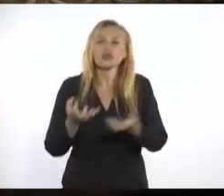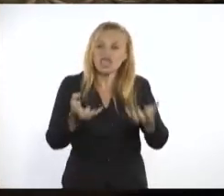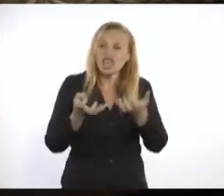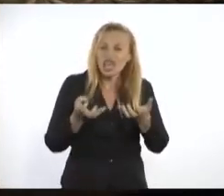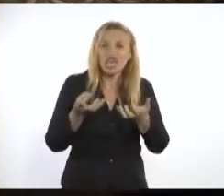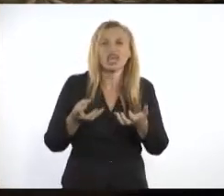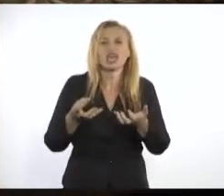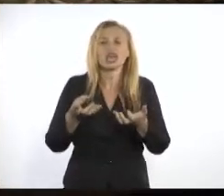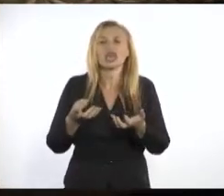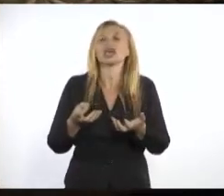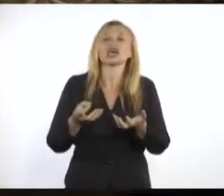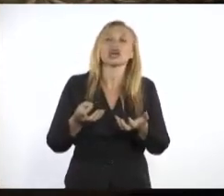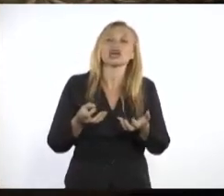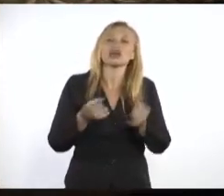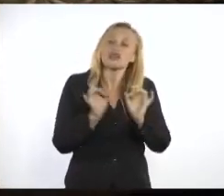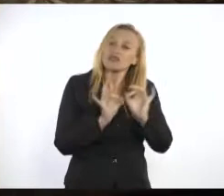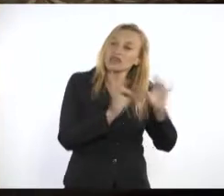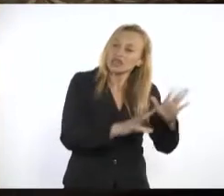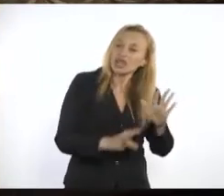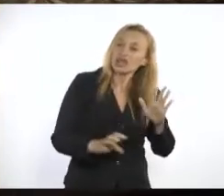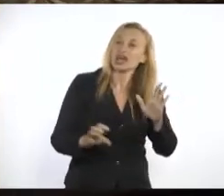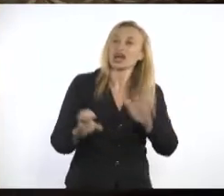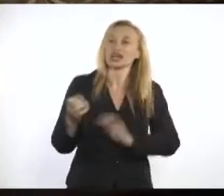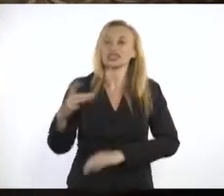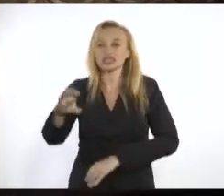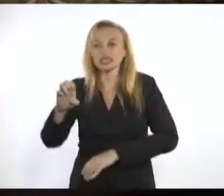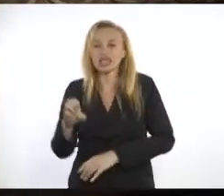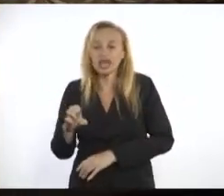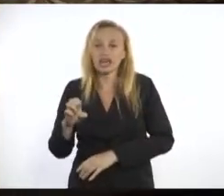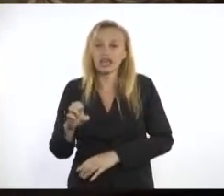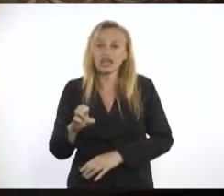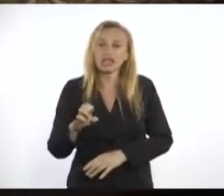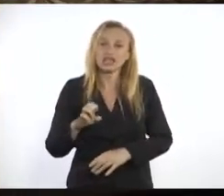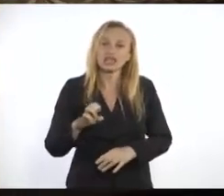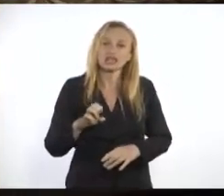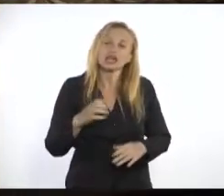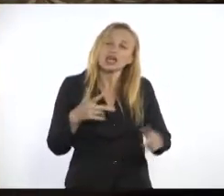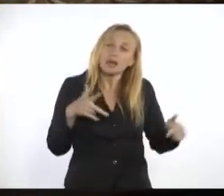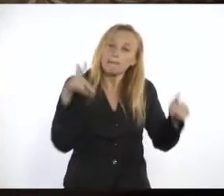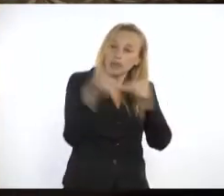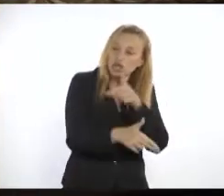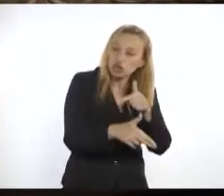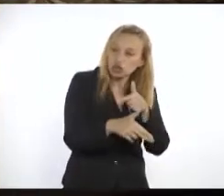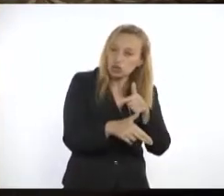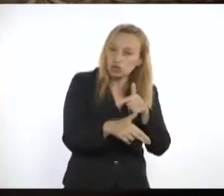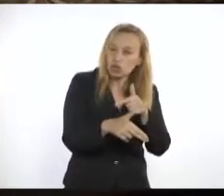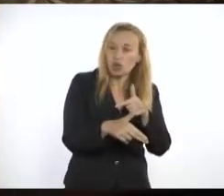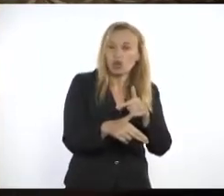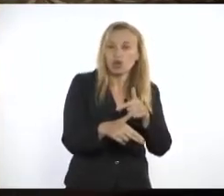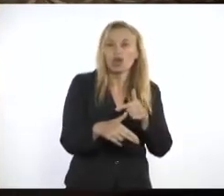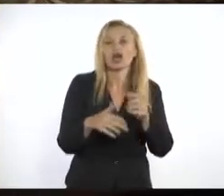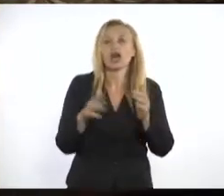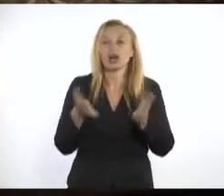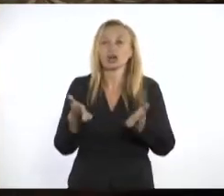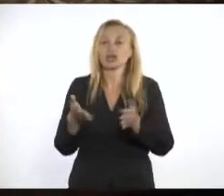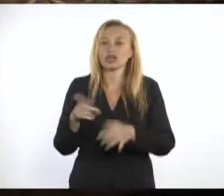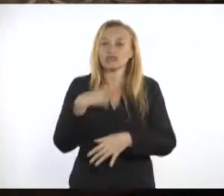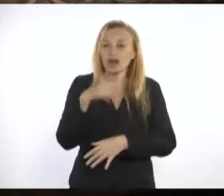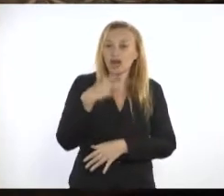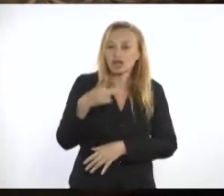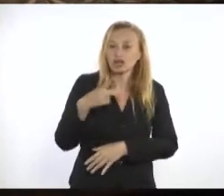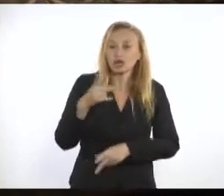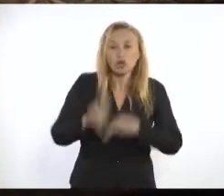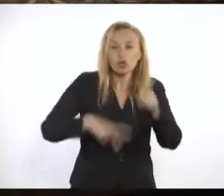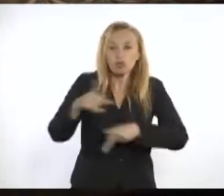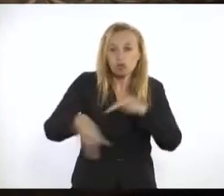a SEDAI e, portanto, sucateou, colocou a população do Rio de Janeiro num problema